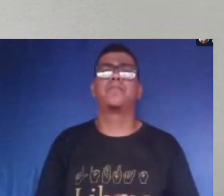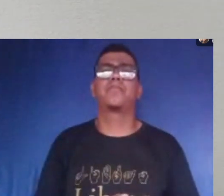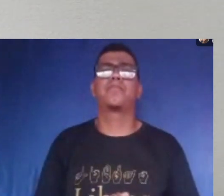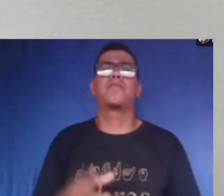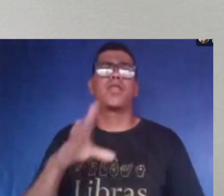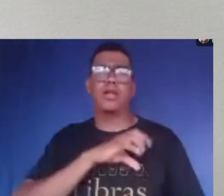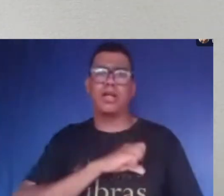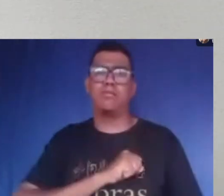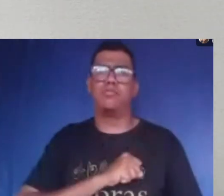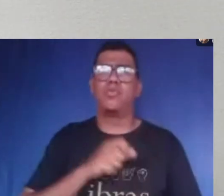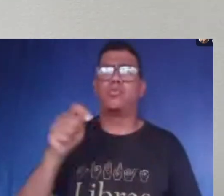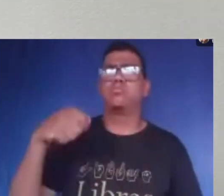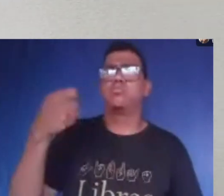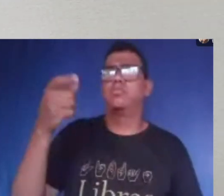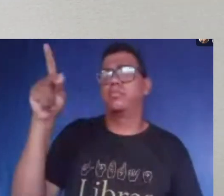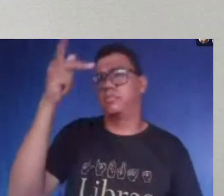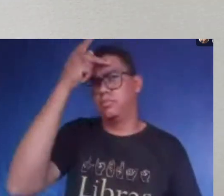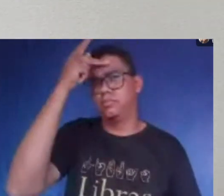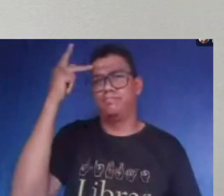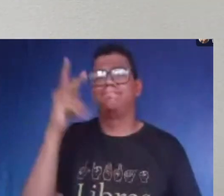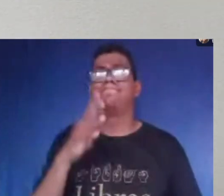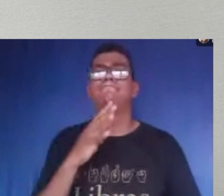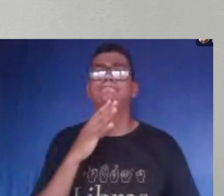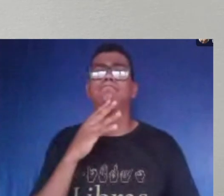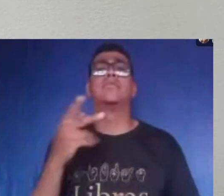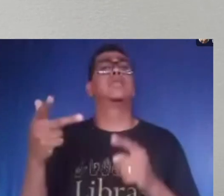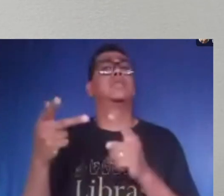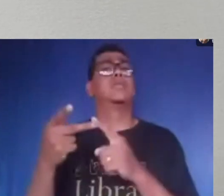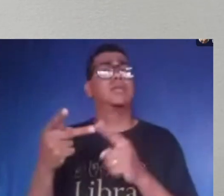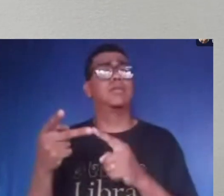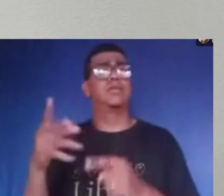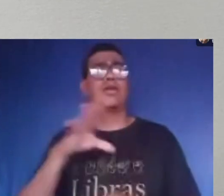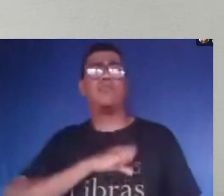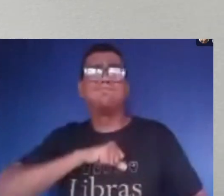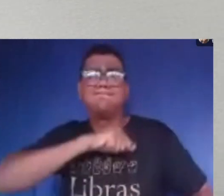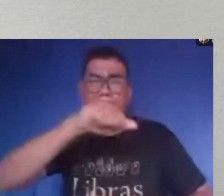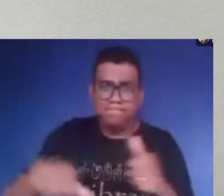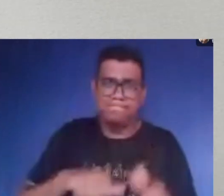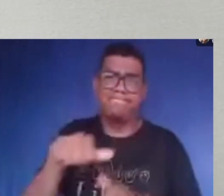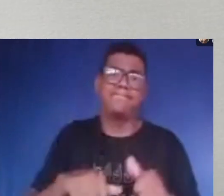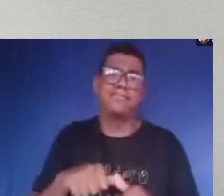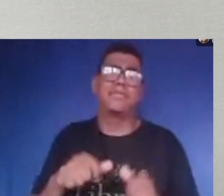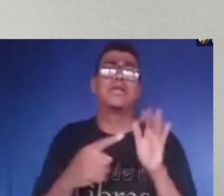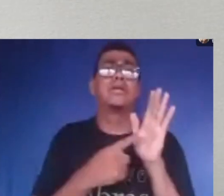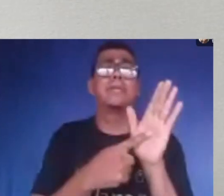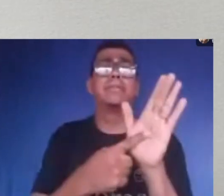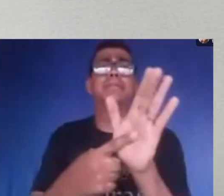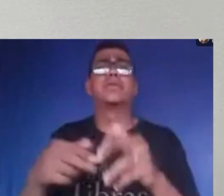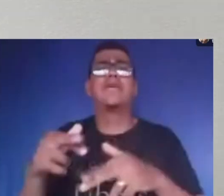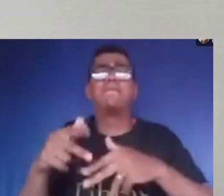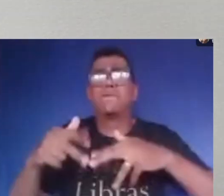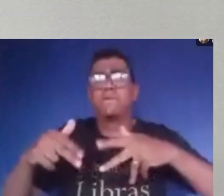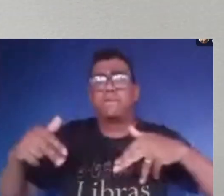com tanta tecnologia, hoje nós estamos fazendo uma transmissão aqui ao vivo, conversando com os irmãos tão distantes,